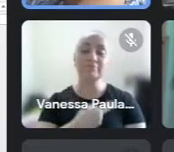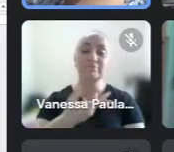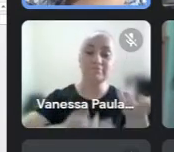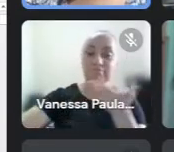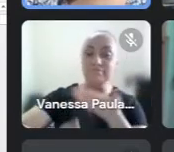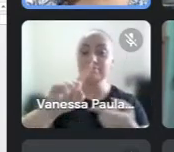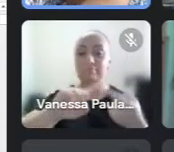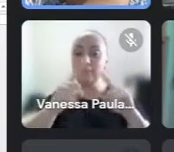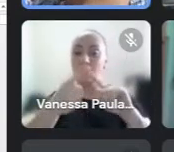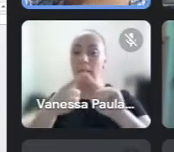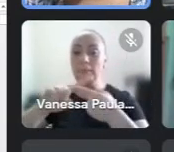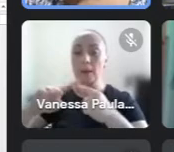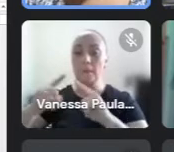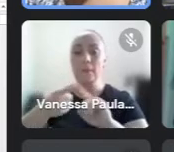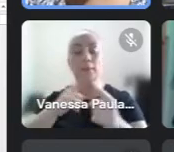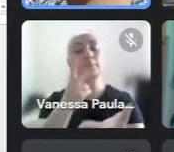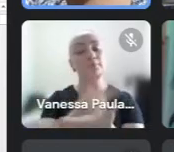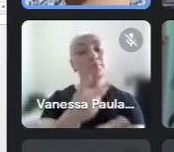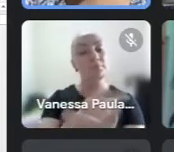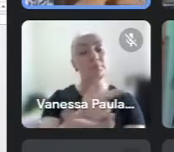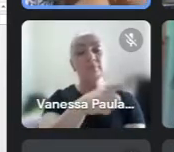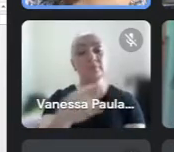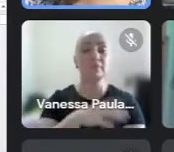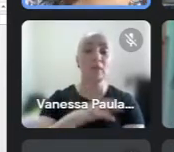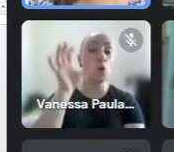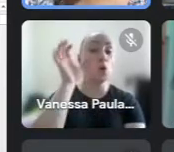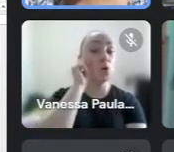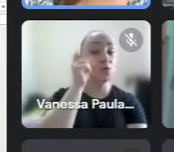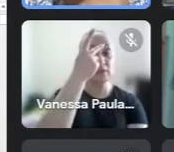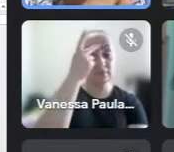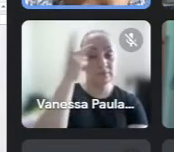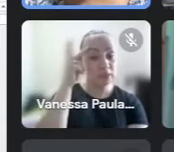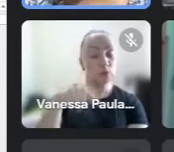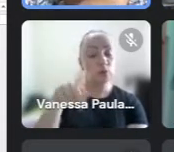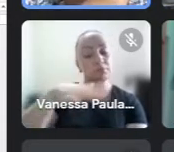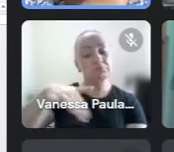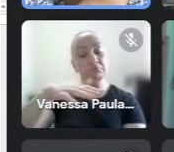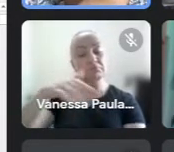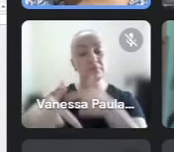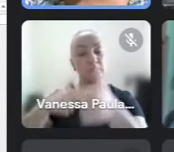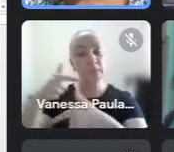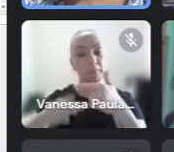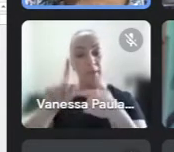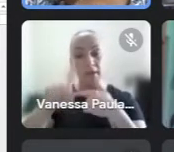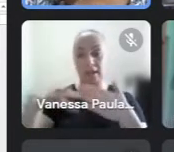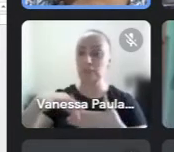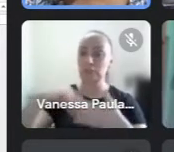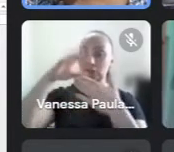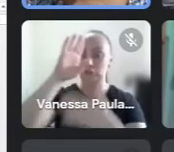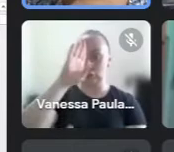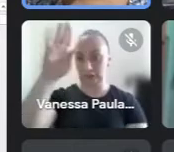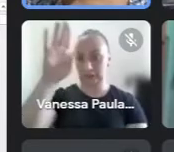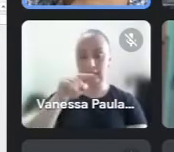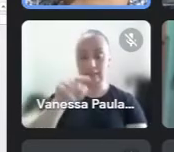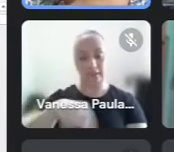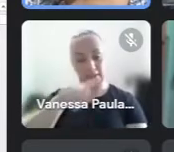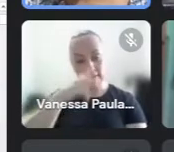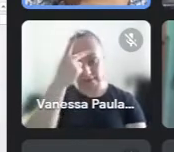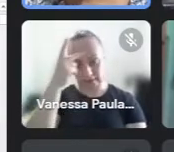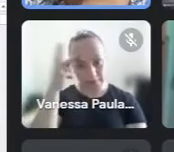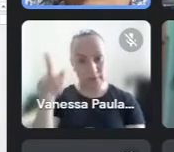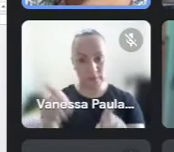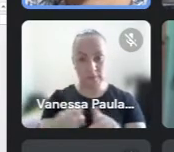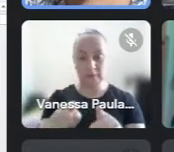experiências e, acima de tudo, ouvir alguém que no seu ramo de atuação é uma pessoa de destaque. Então, são essas pessoas que a gente tem chamado